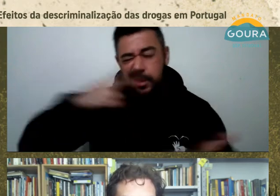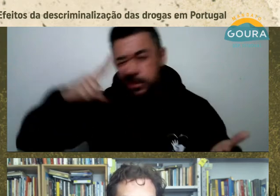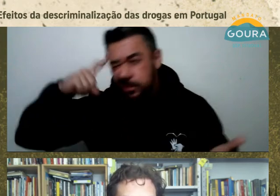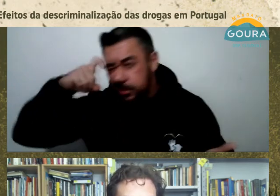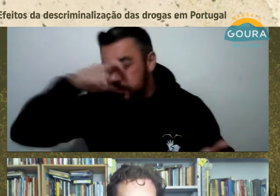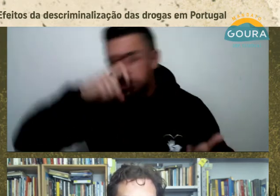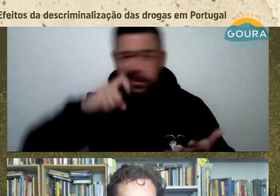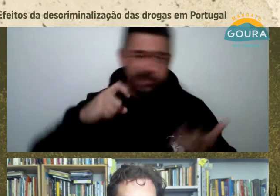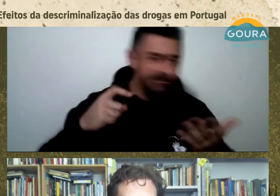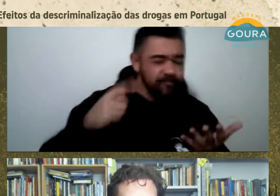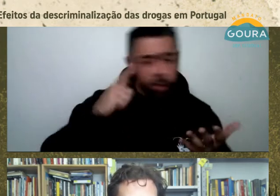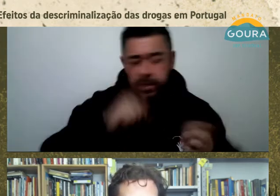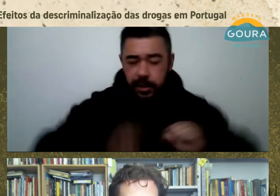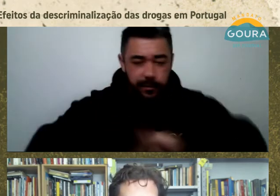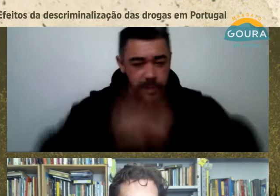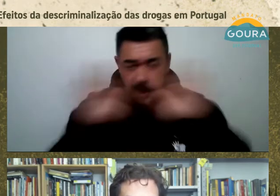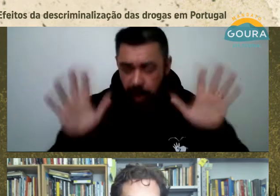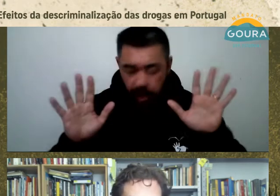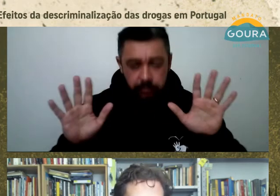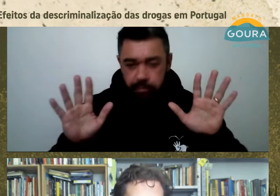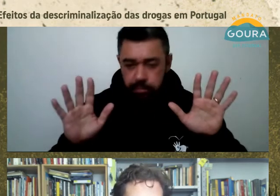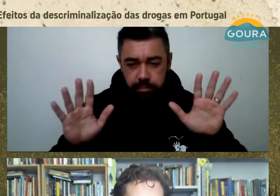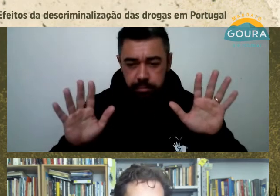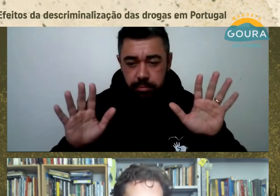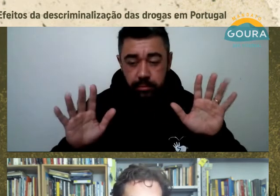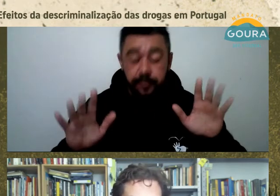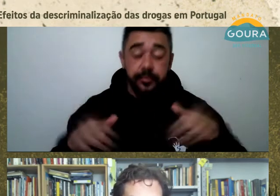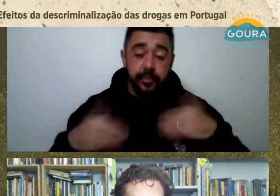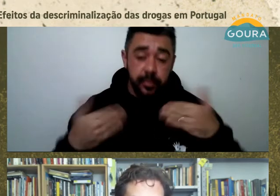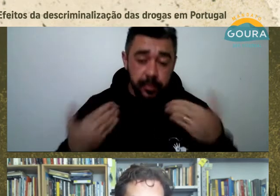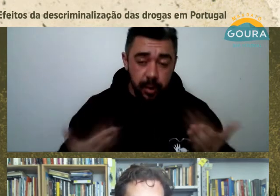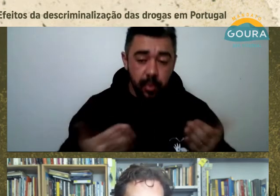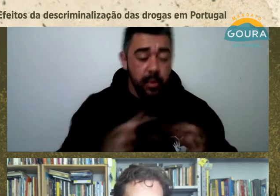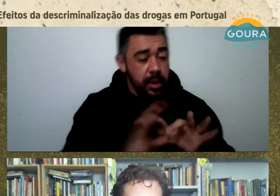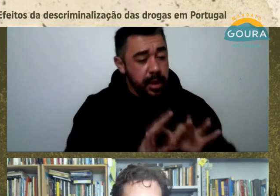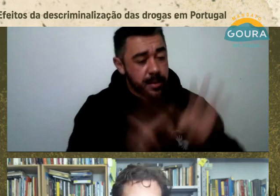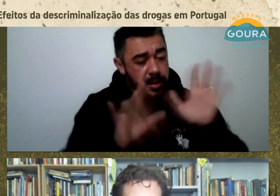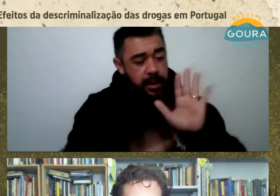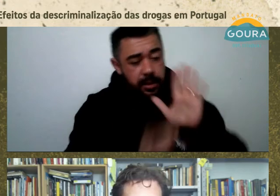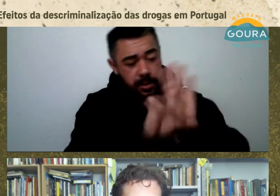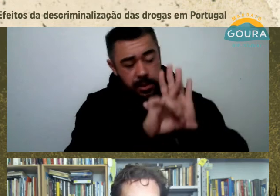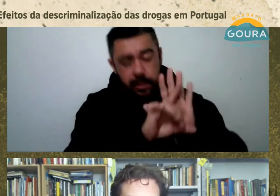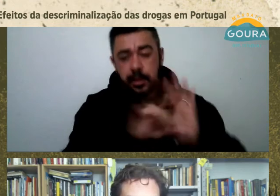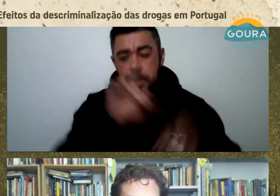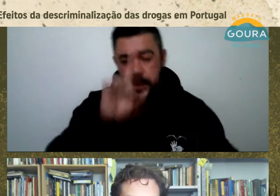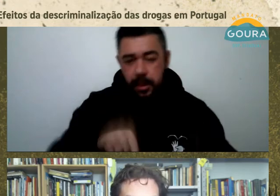claras e muito pouco transparentes. A legalização, portanto, a aprovação para fins